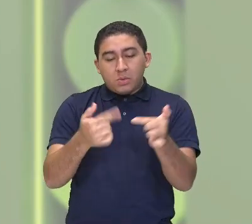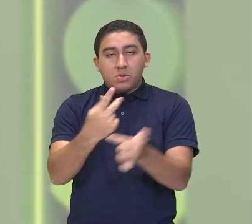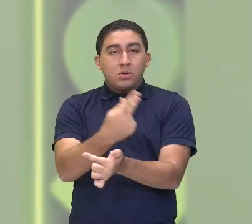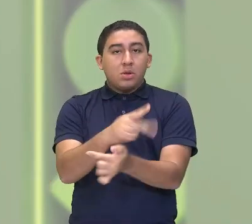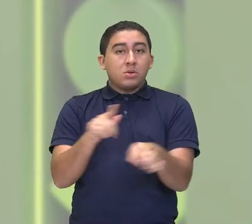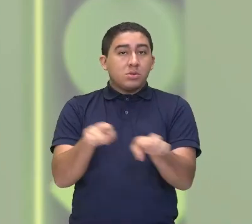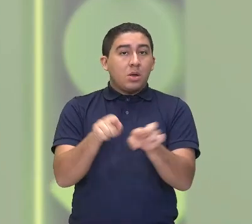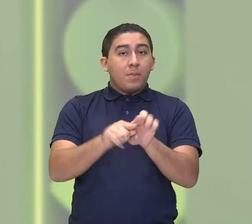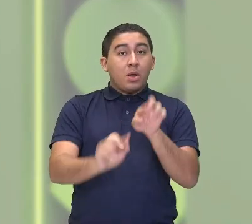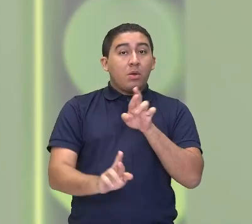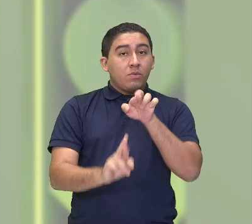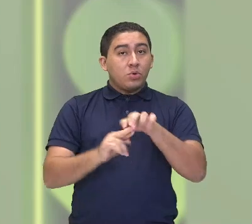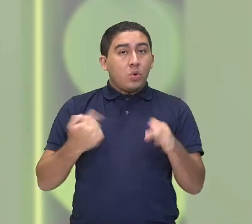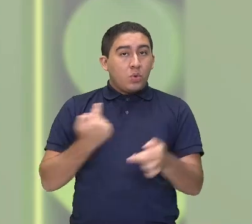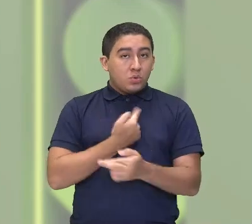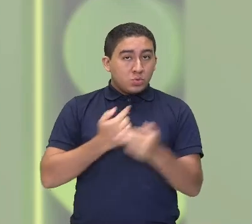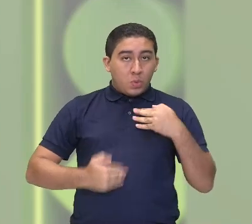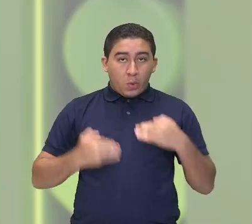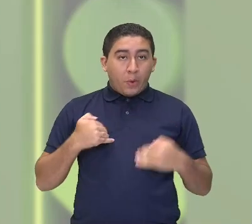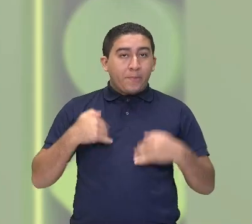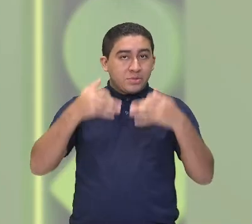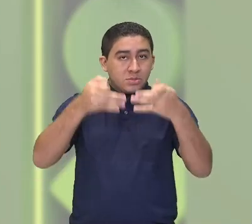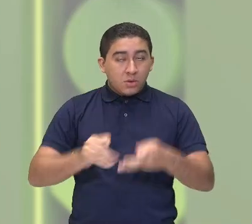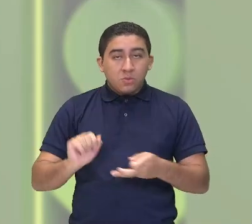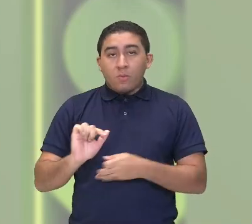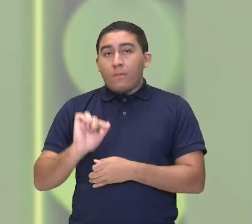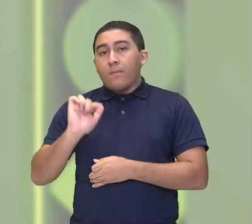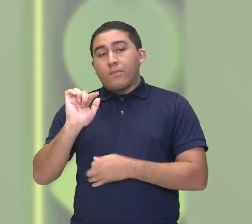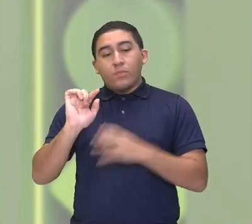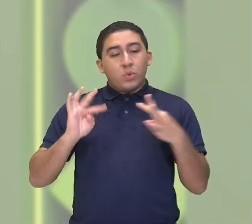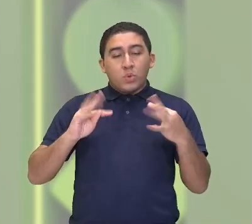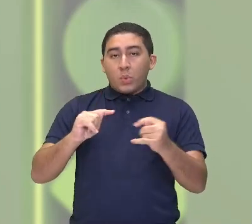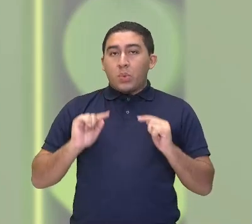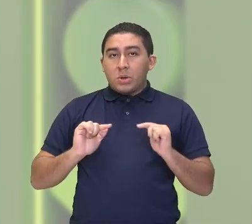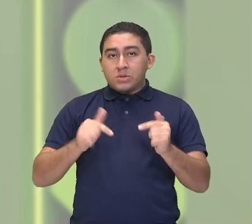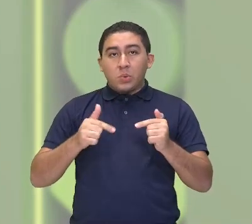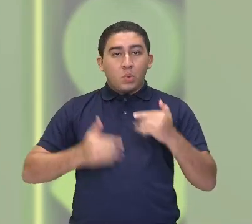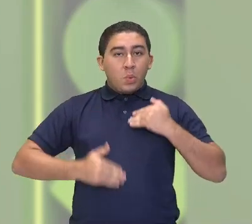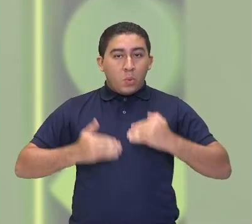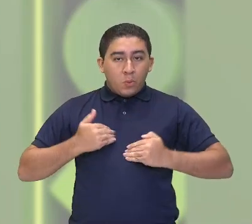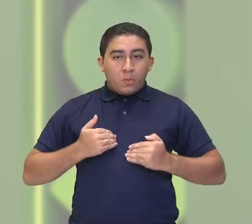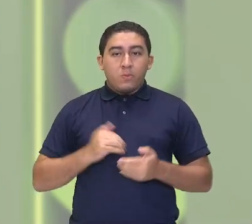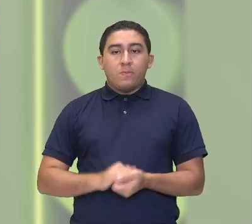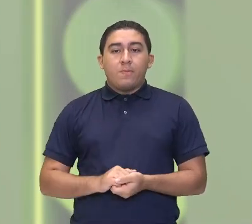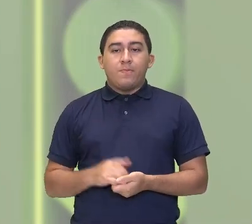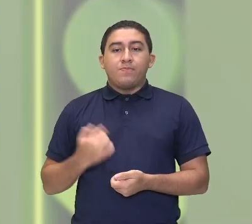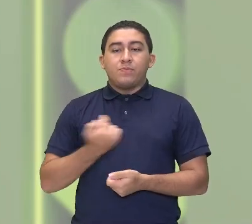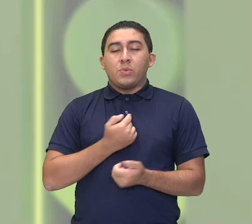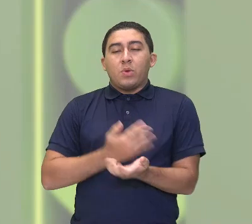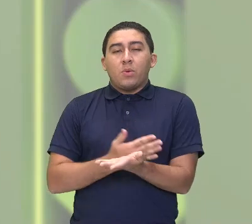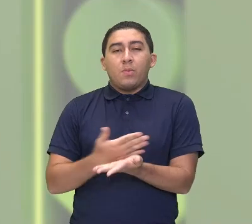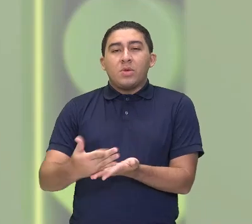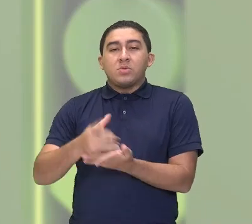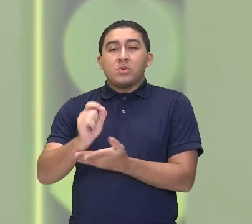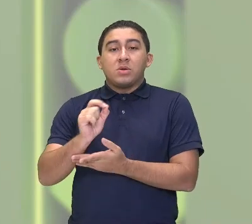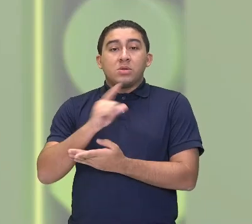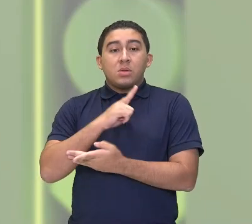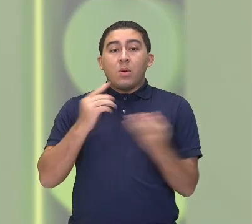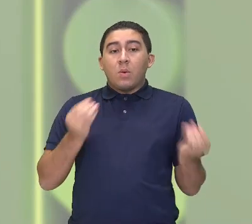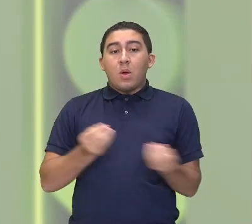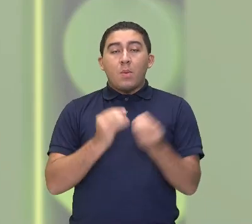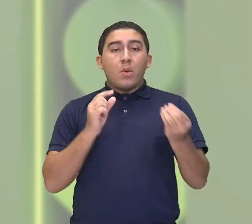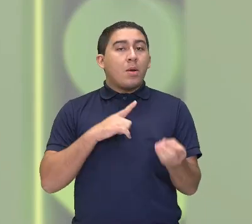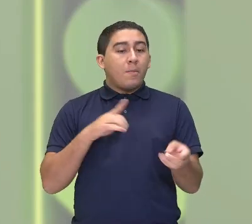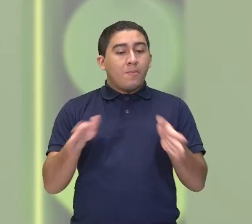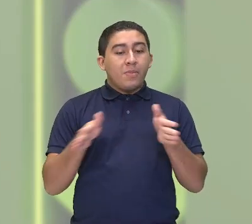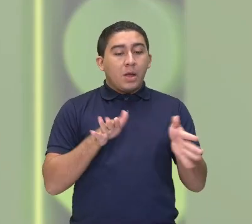ali com o nosso organismo, certo? Com outras atividades aí do nosso corpo. Tá bom? Então a gente vai começar falando sobre o envelhecimento